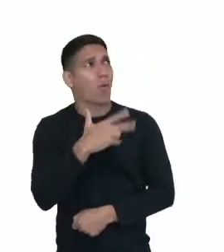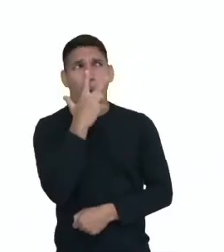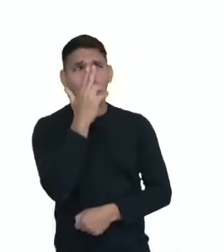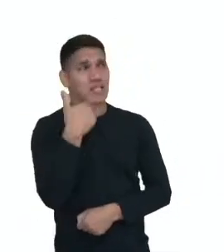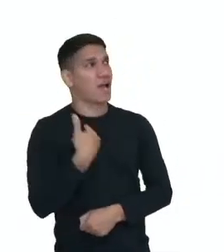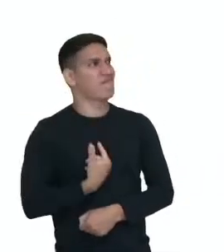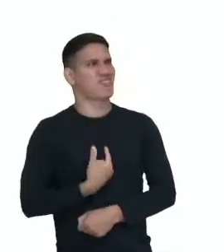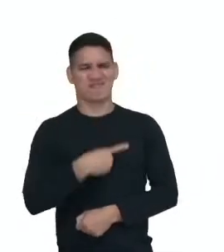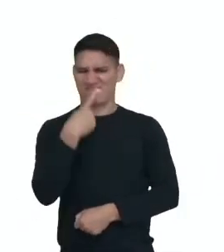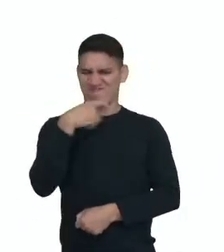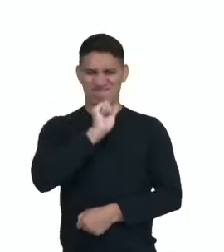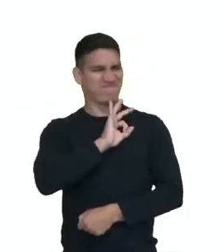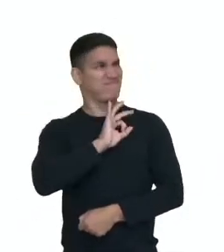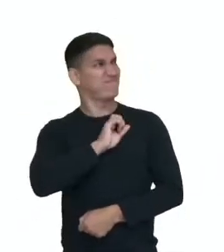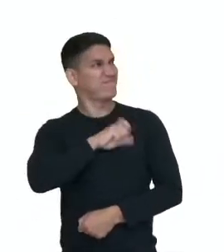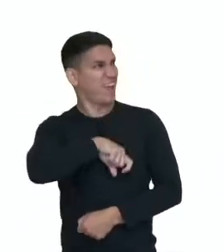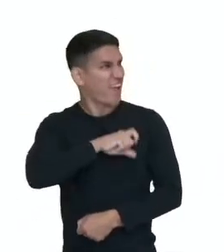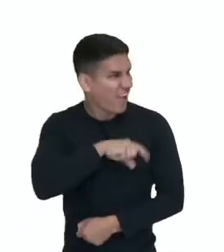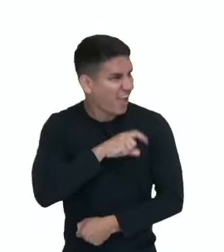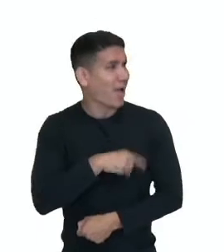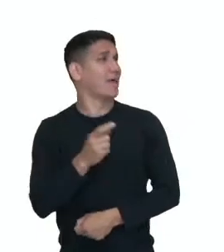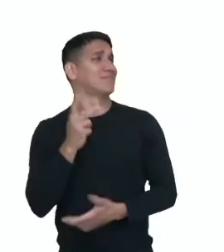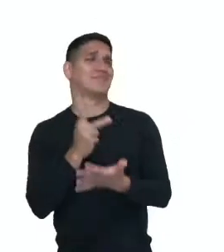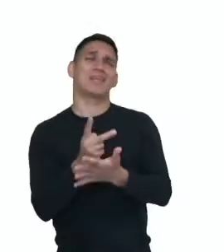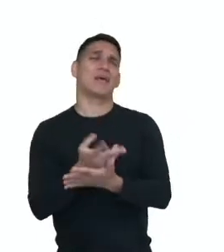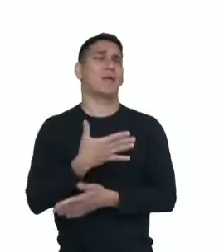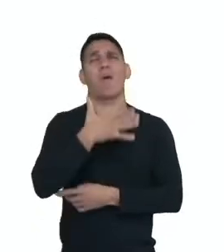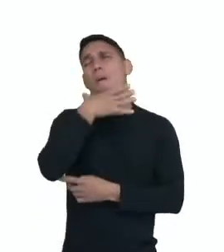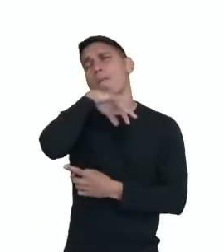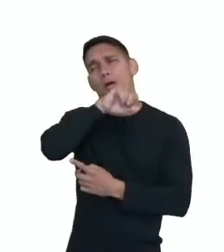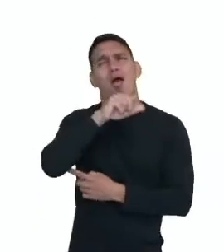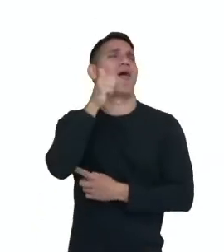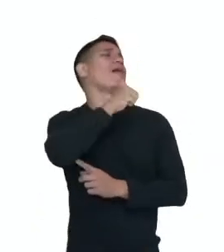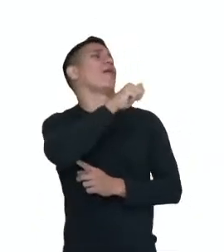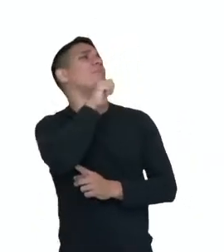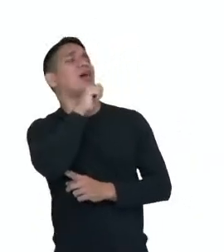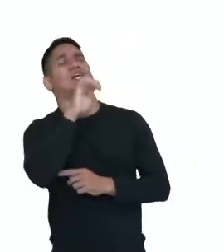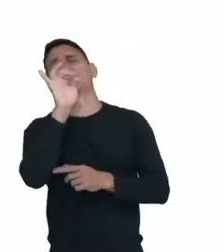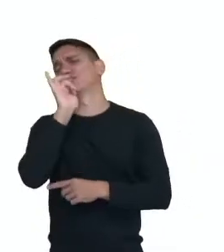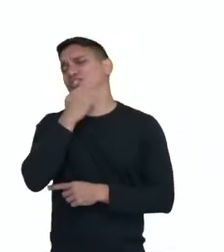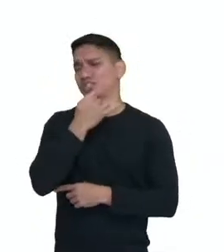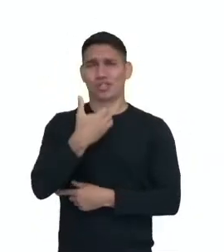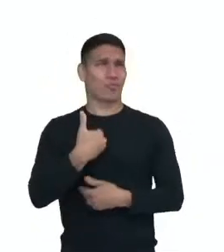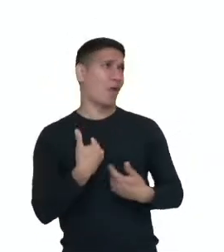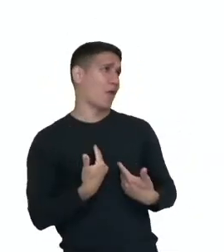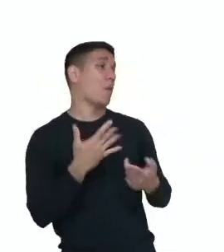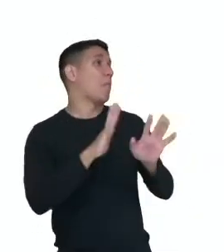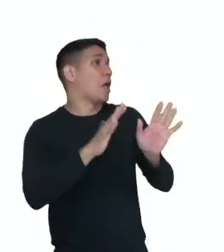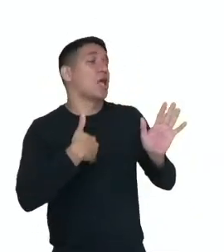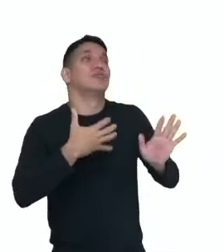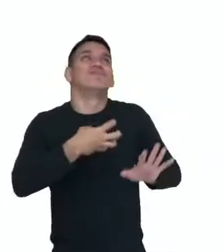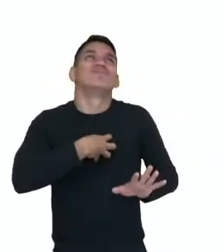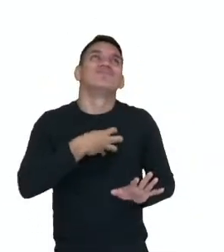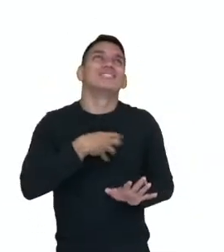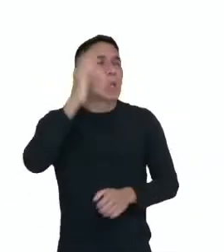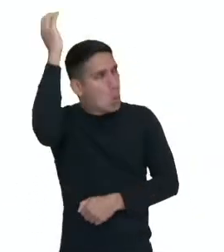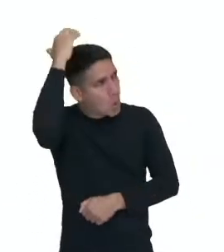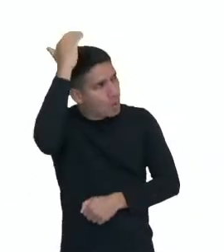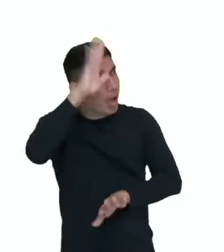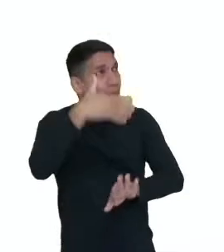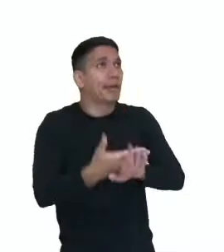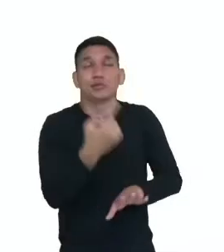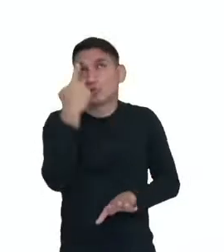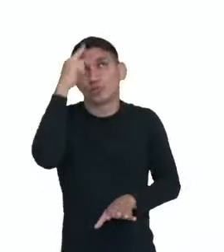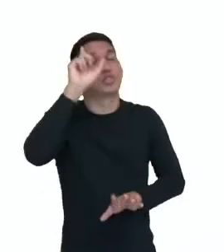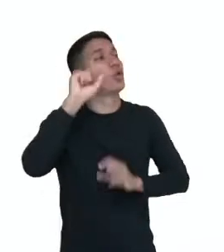cão, que dava muita tristeza para os meus pais, e muitas vezes me sentia muito culpado por isso. Até que um dia, o